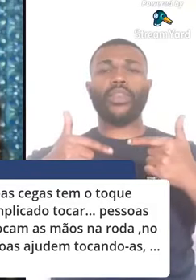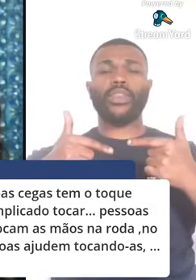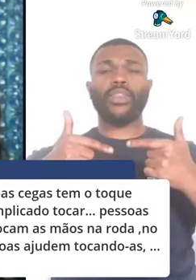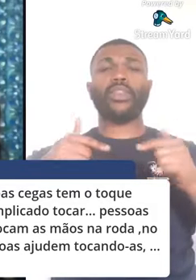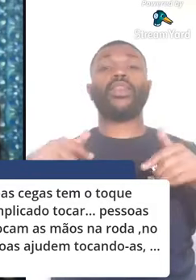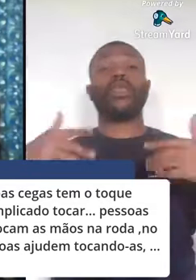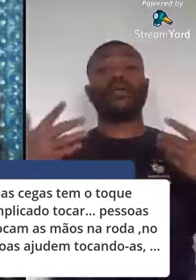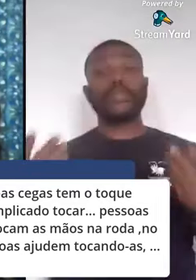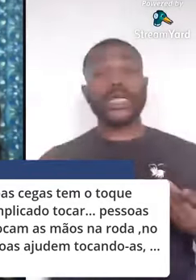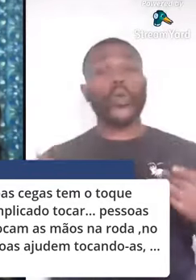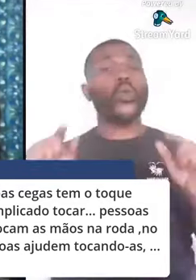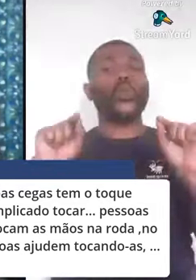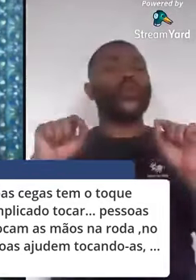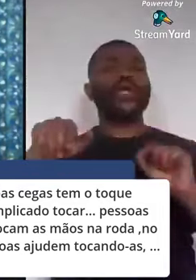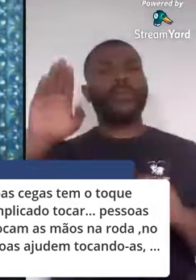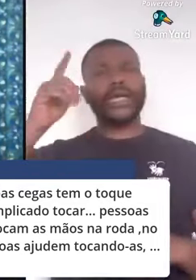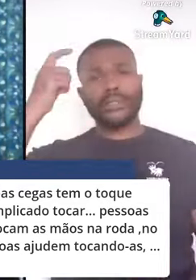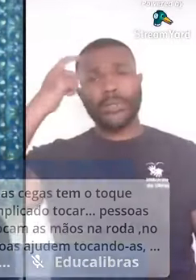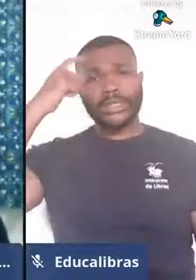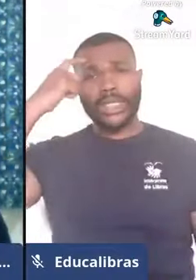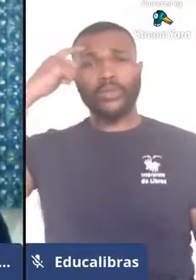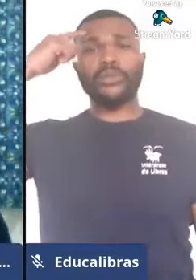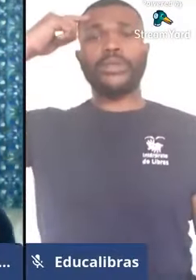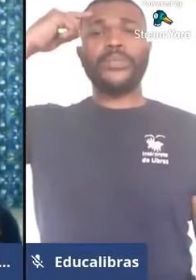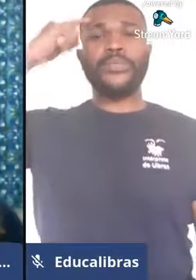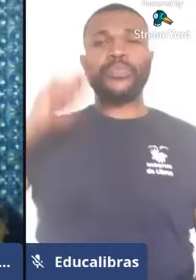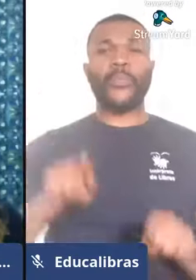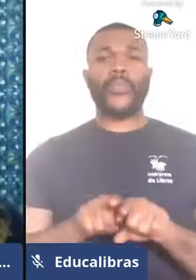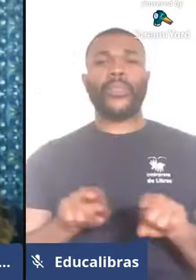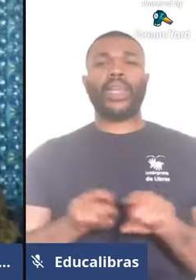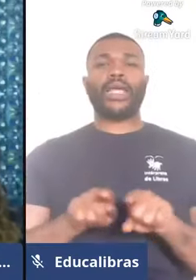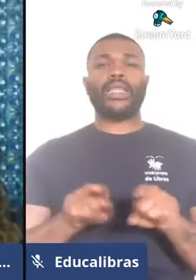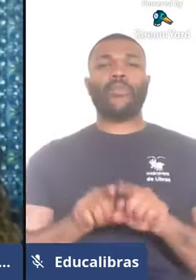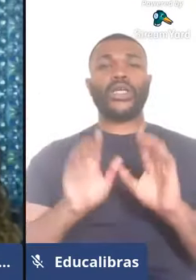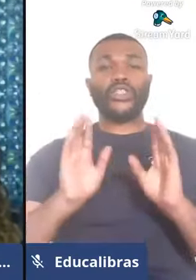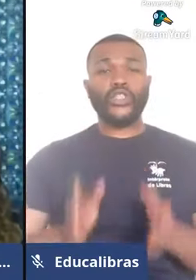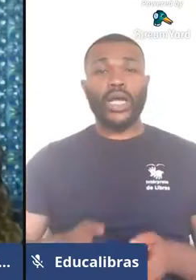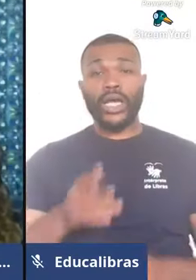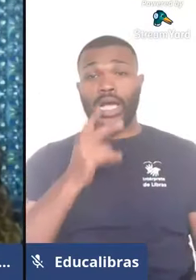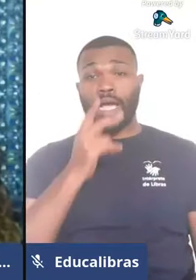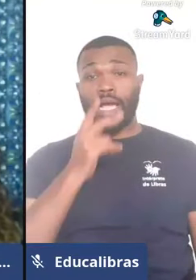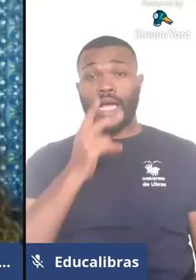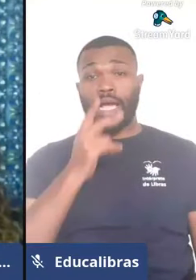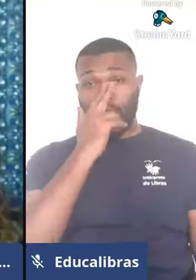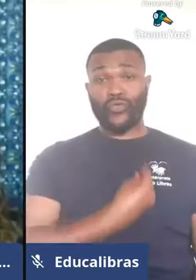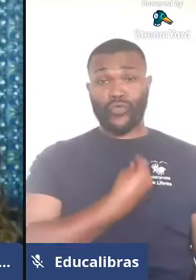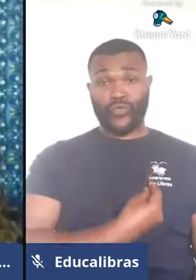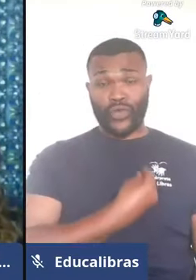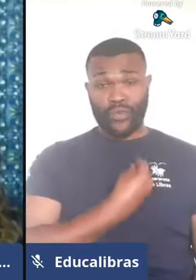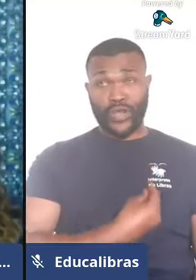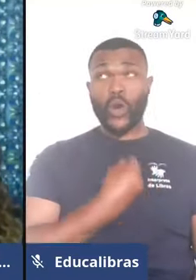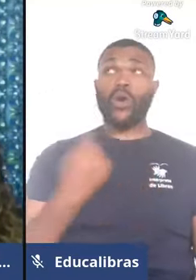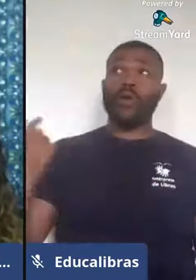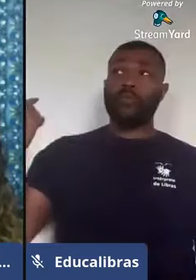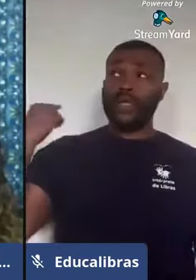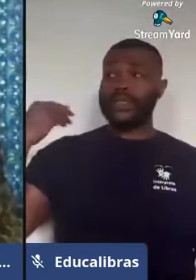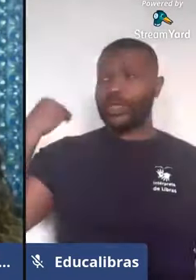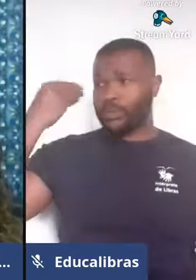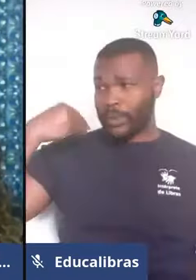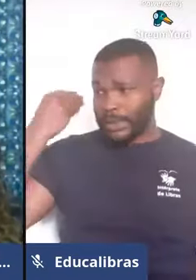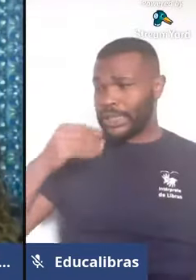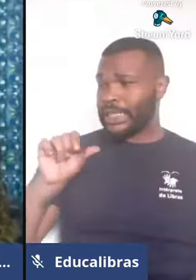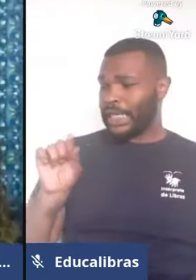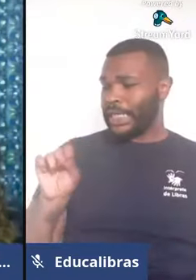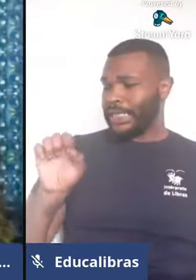Que mais aí, pensando em outras coisas? Agora, acho que... Então, eu acho que você que viveu essa fase, eu acho que os seres, né, são